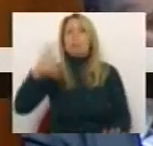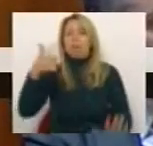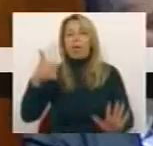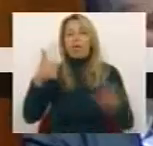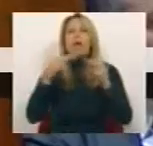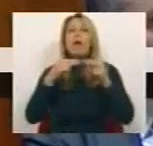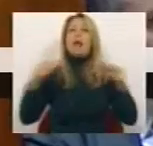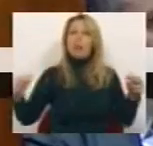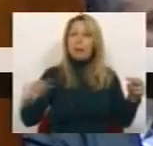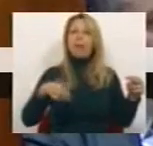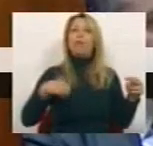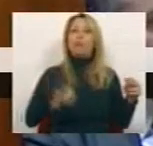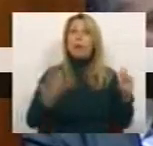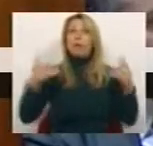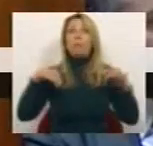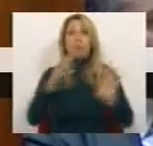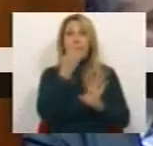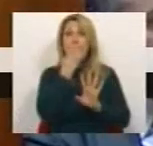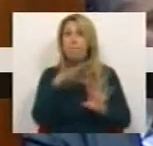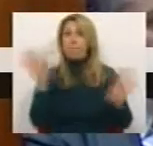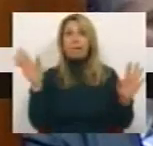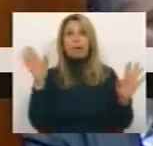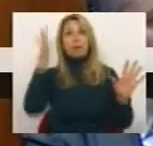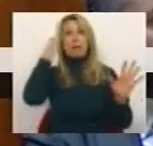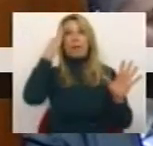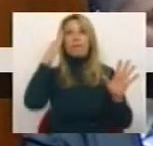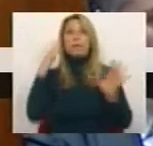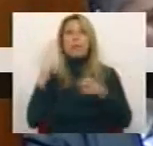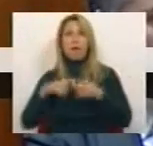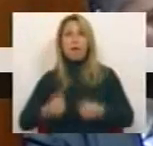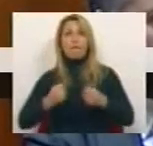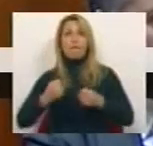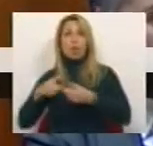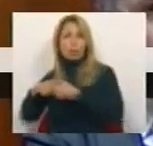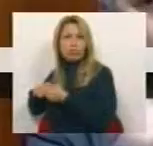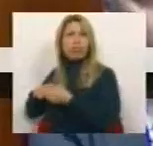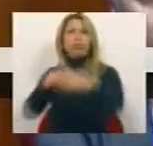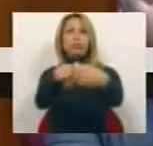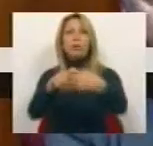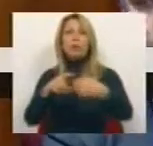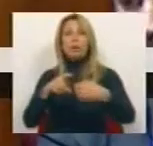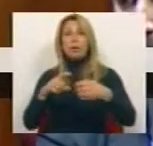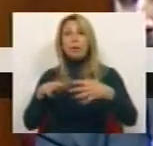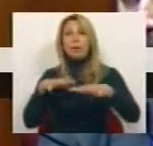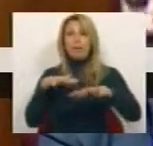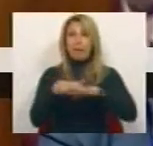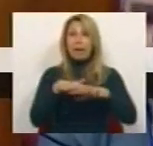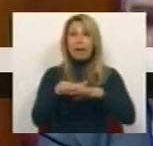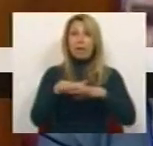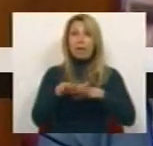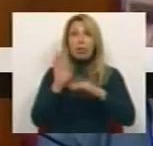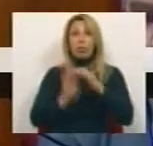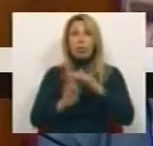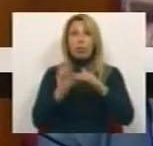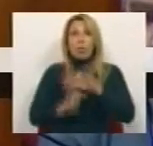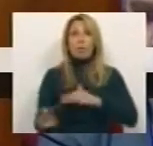verde, mas de facto perdia-se muita capacidade de tração na própria rede completa de metro e por